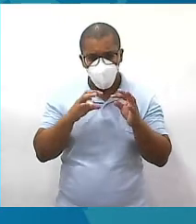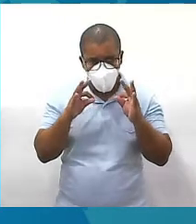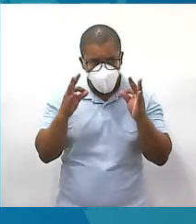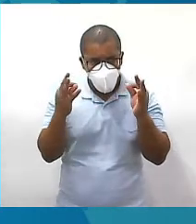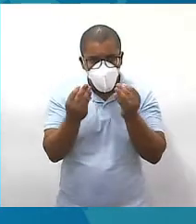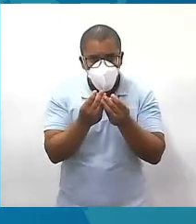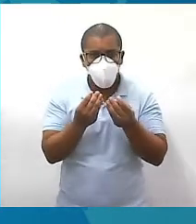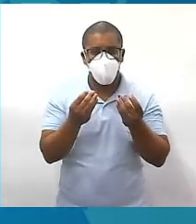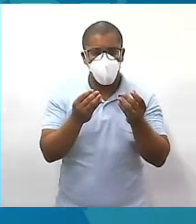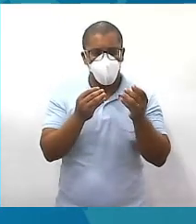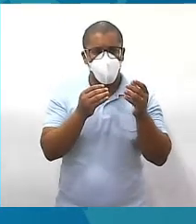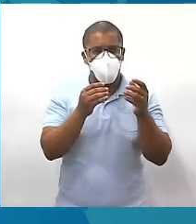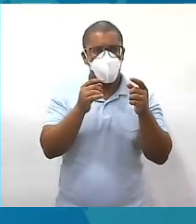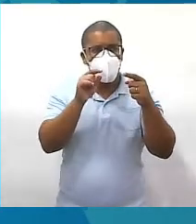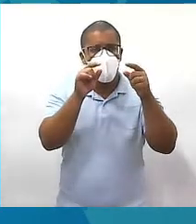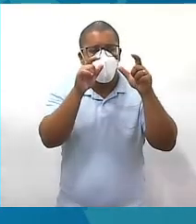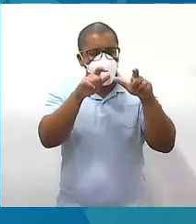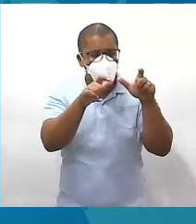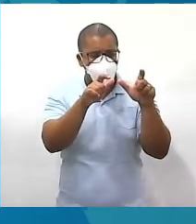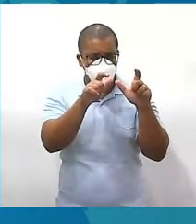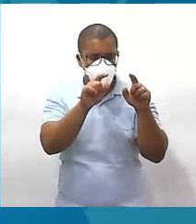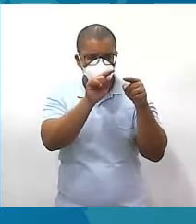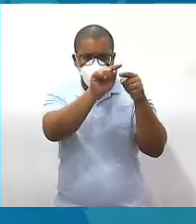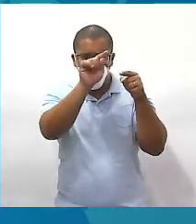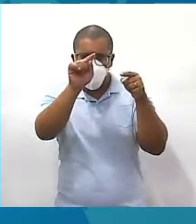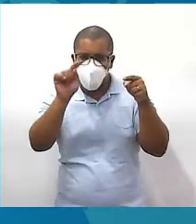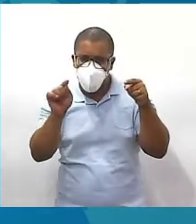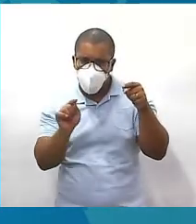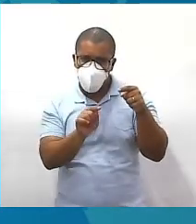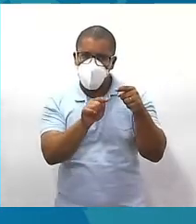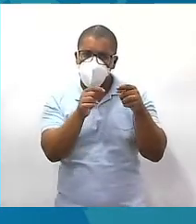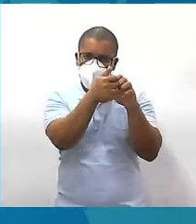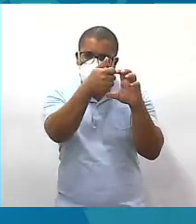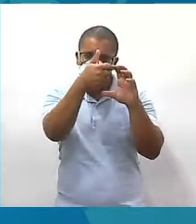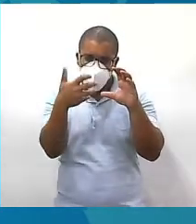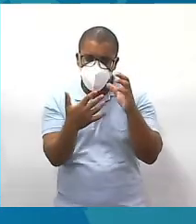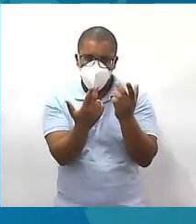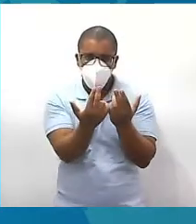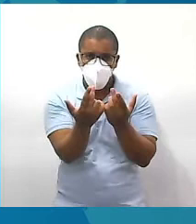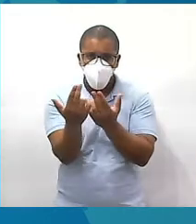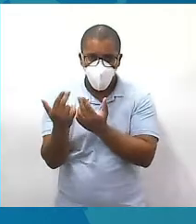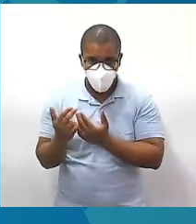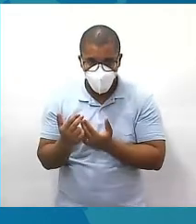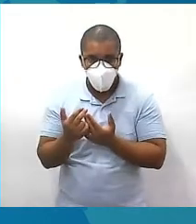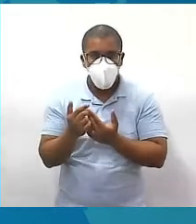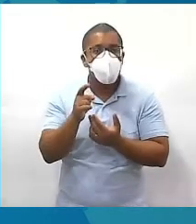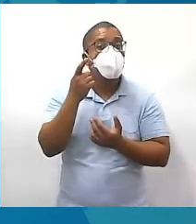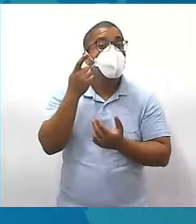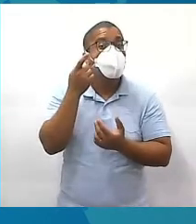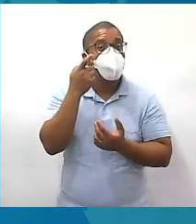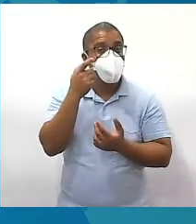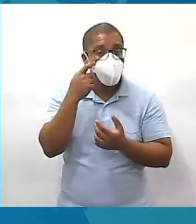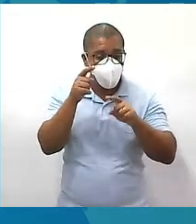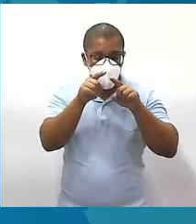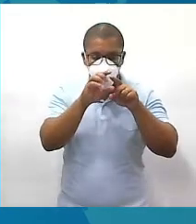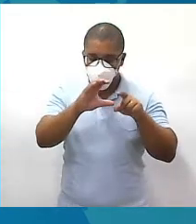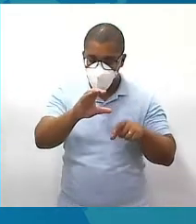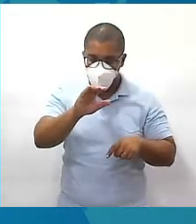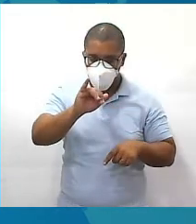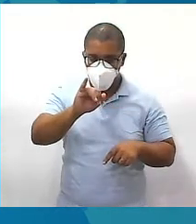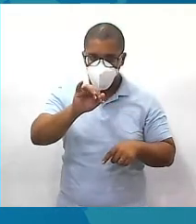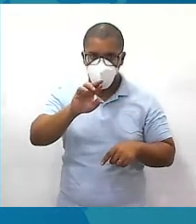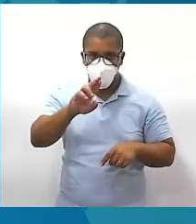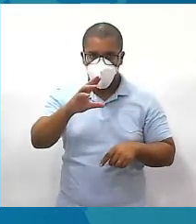os pontos que possuem aquela propriedade. E a gente vai falar, por exemplo, de circunferência. Então, o